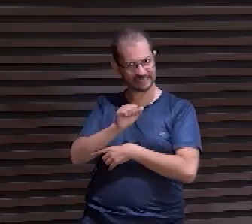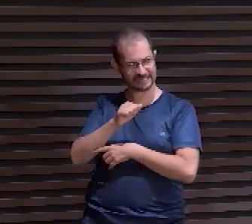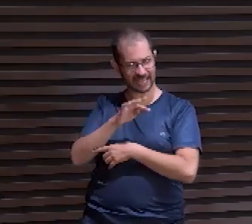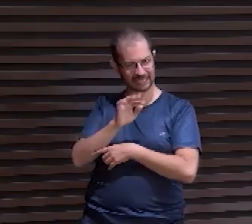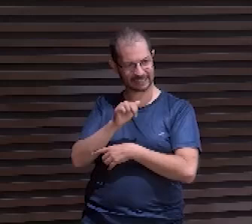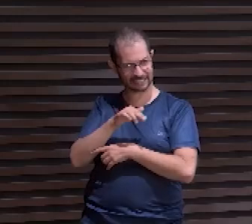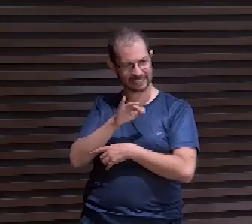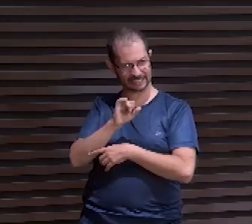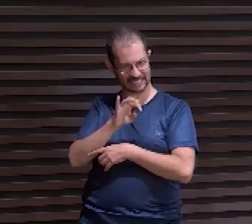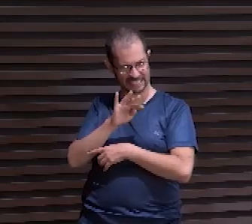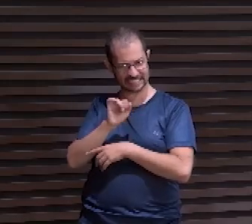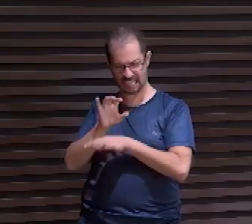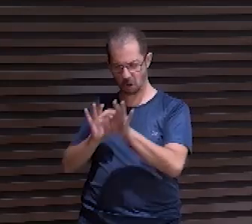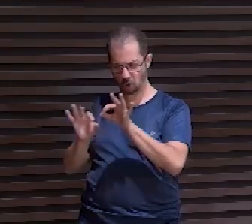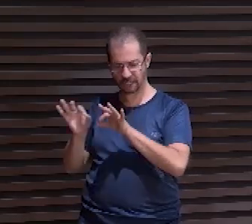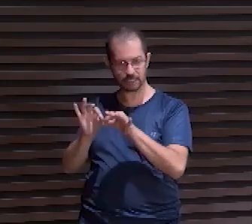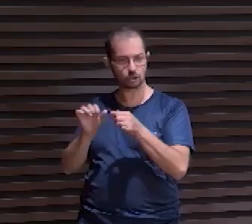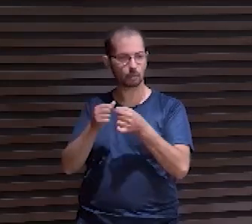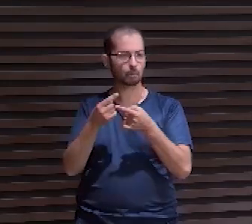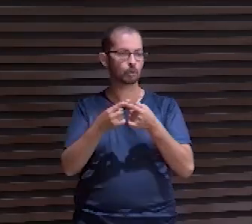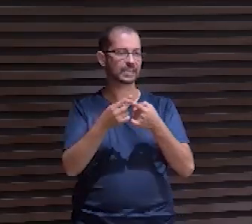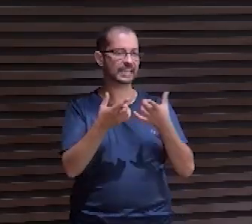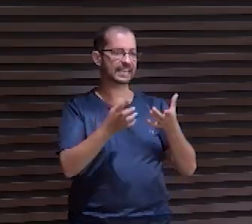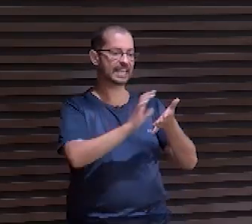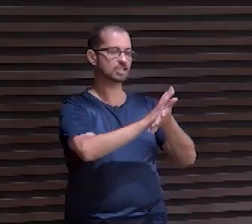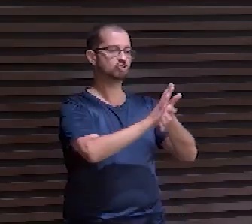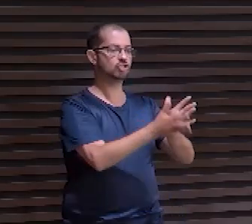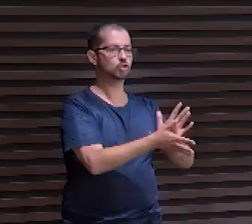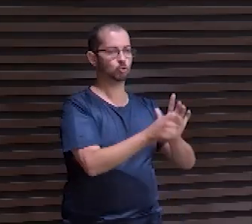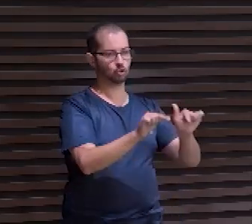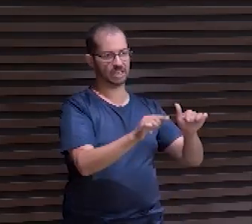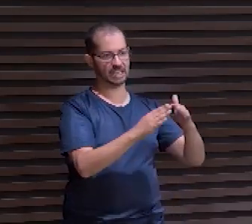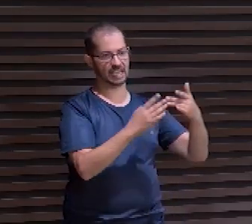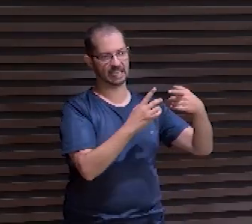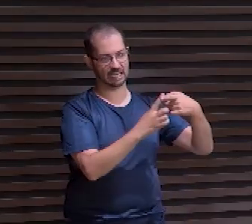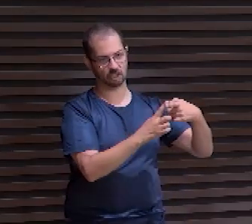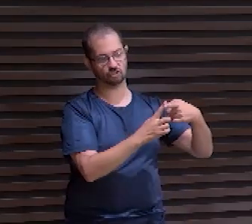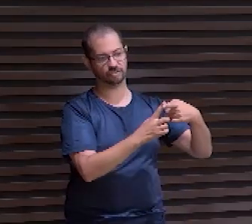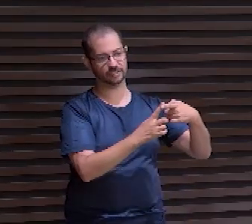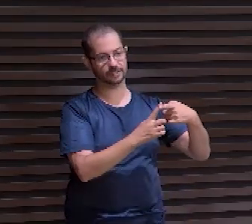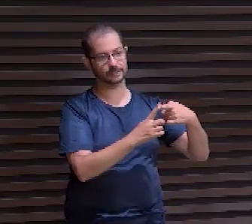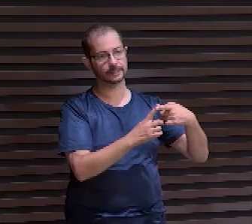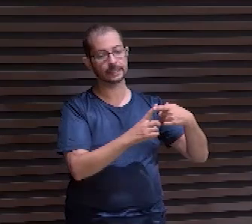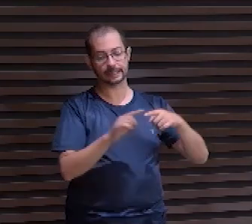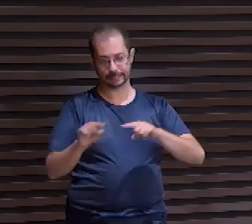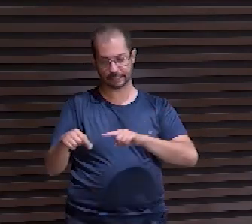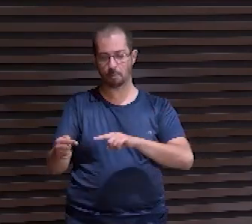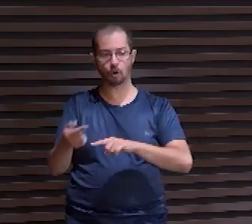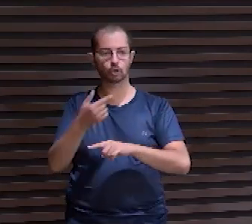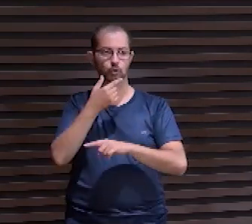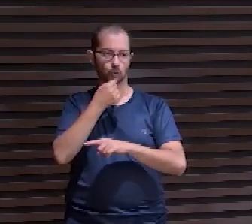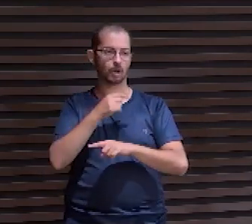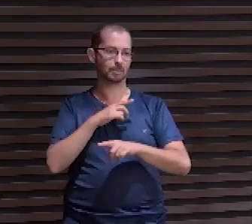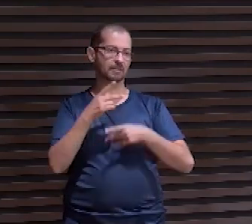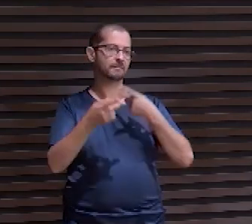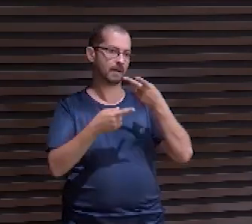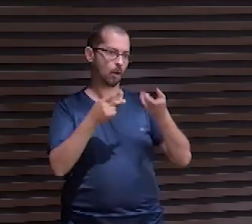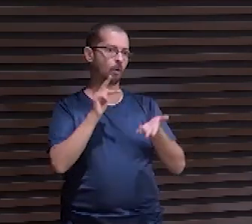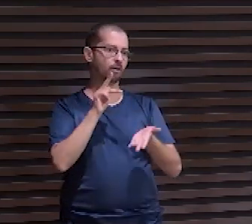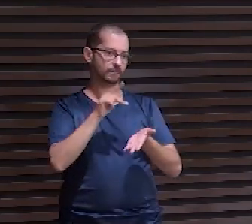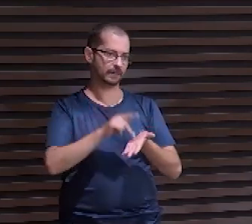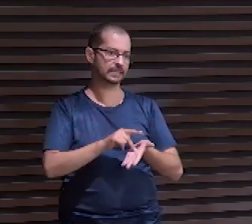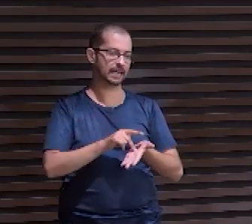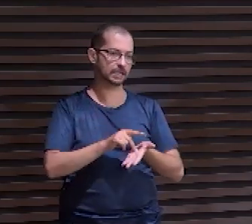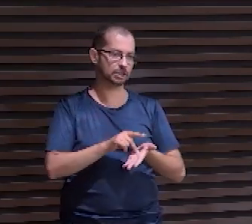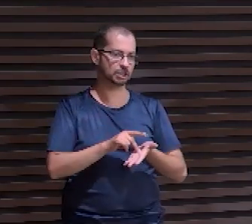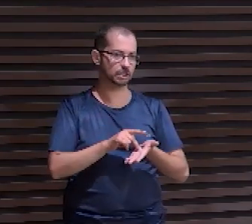Senhor, porque Deus tem os seus métodos e sabe como funciona. Isso